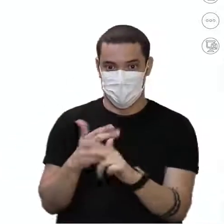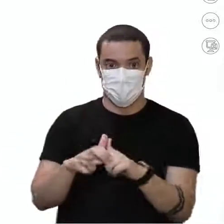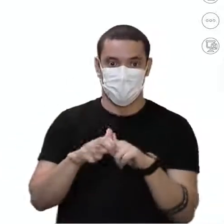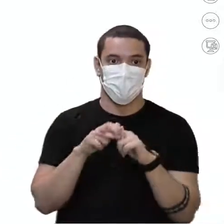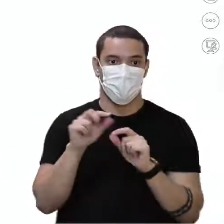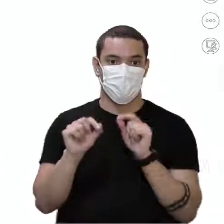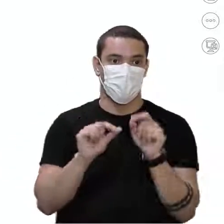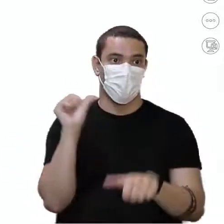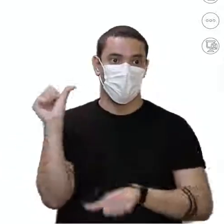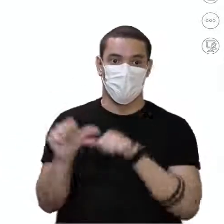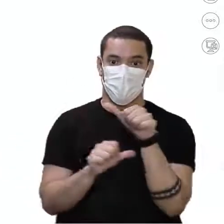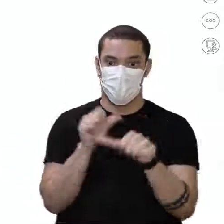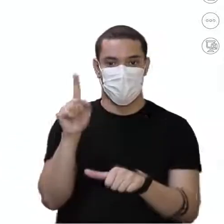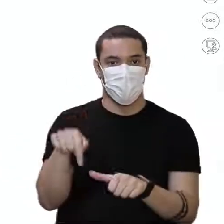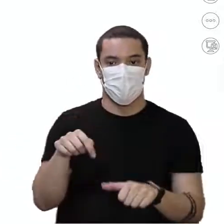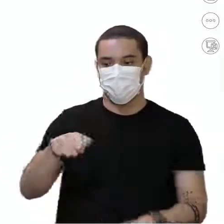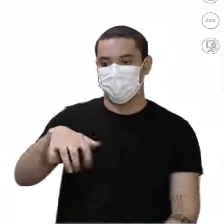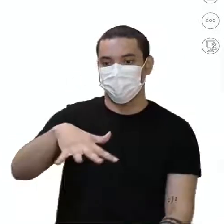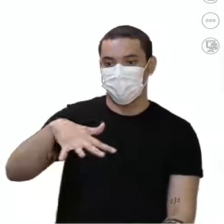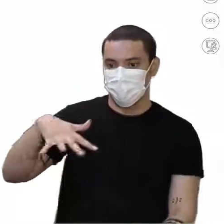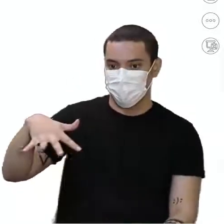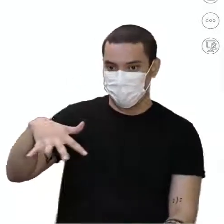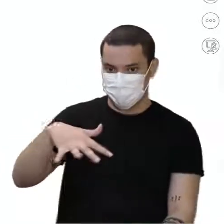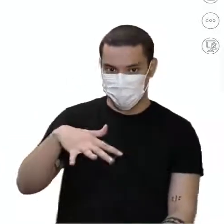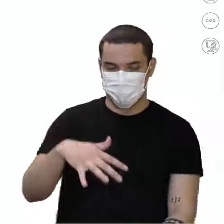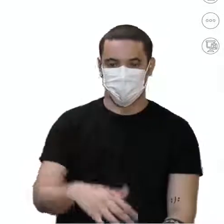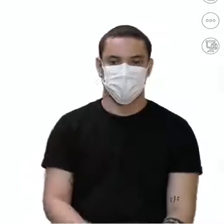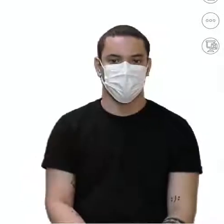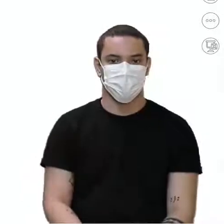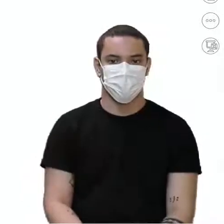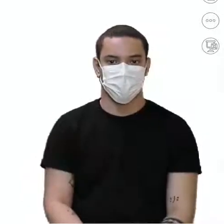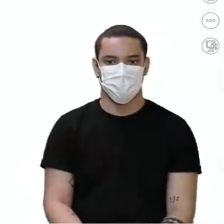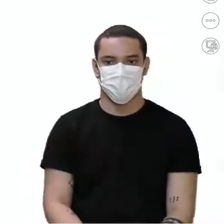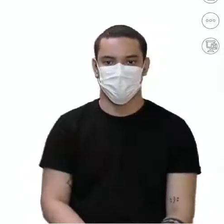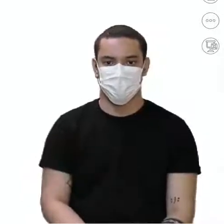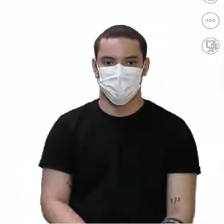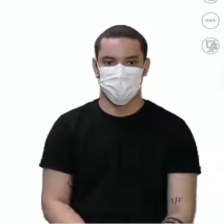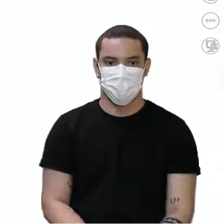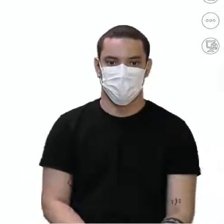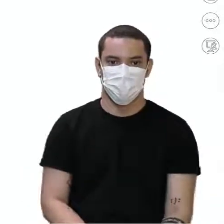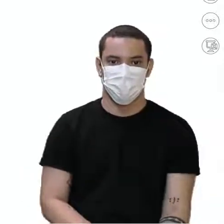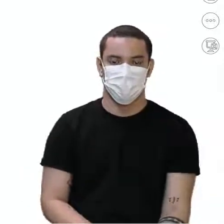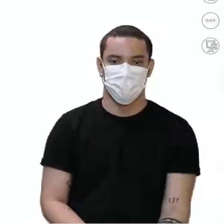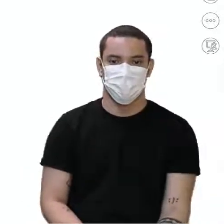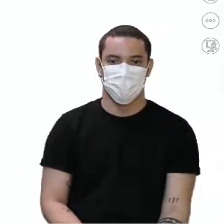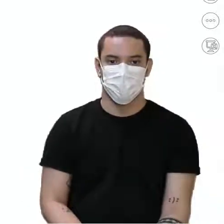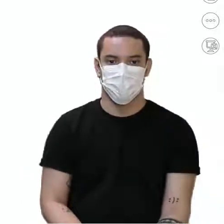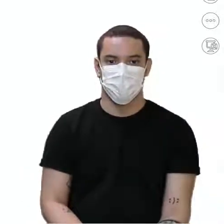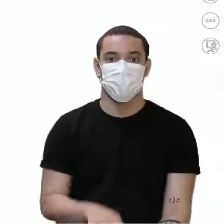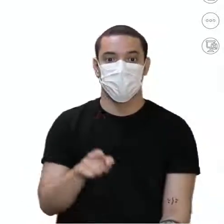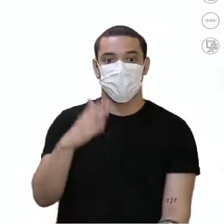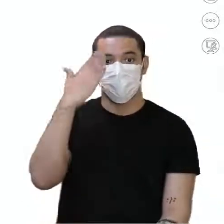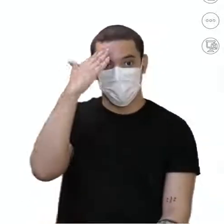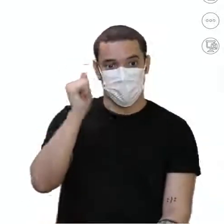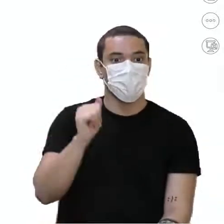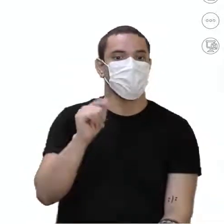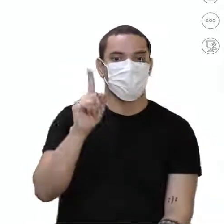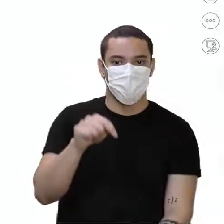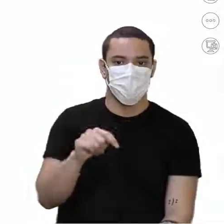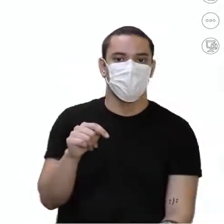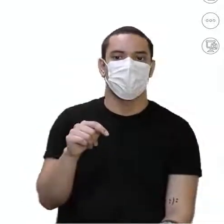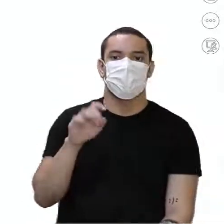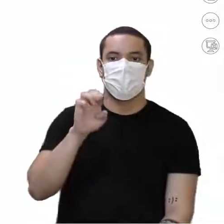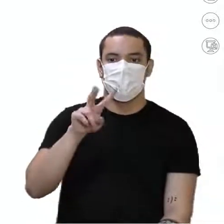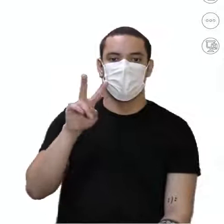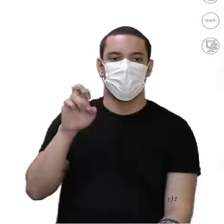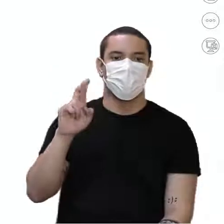mudar são as situações, certo? Então, uma vez que você sabe que é have you ever been para todo mundo, né? Obviamente, na